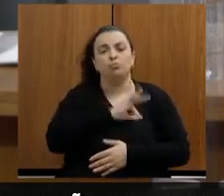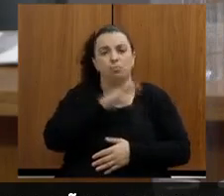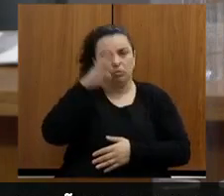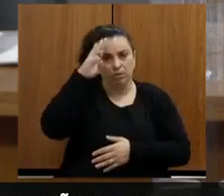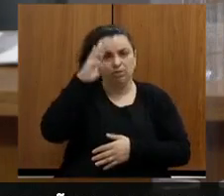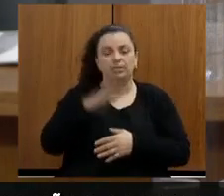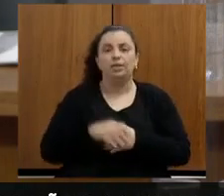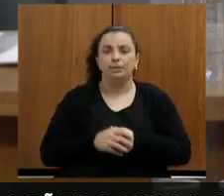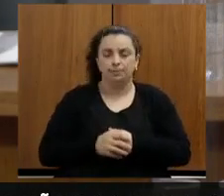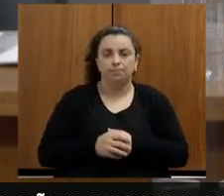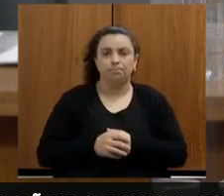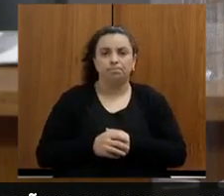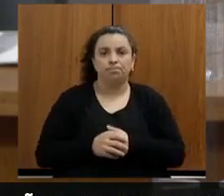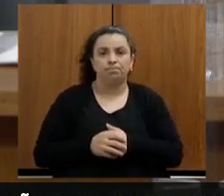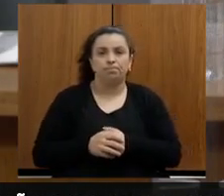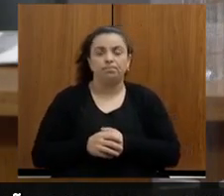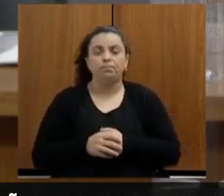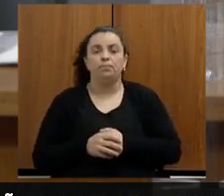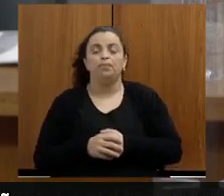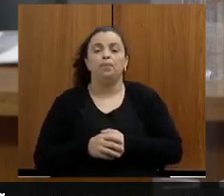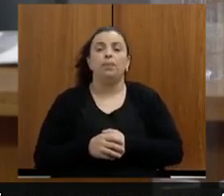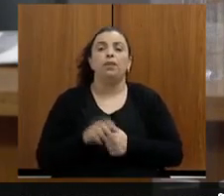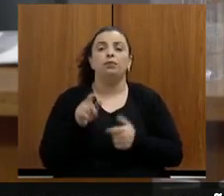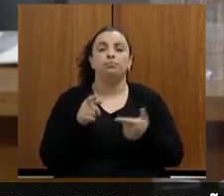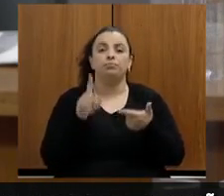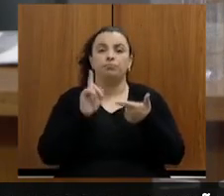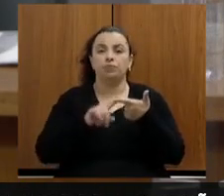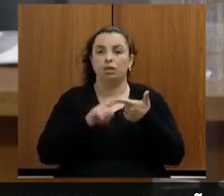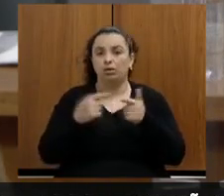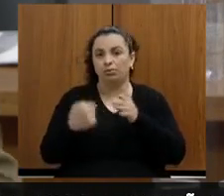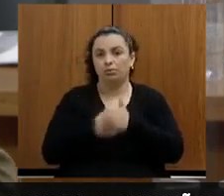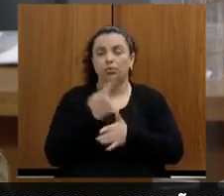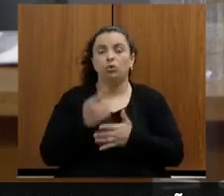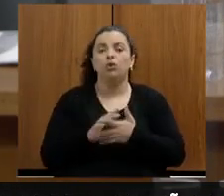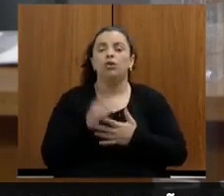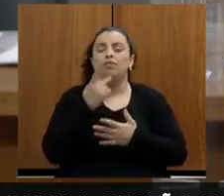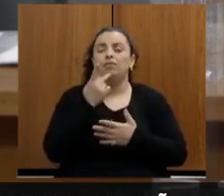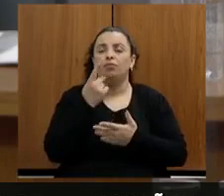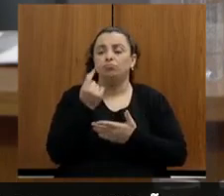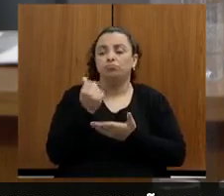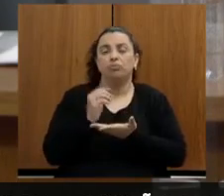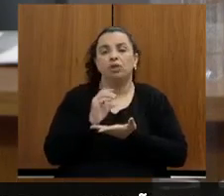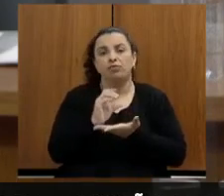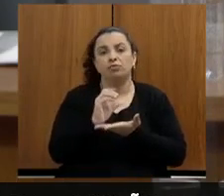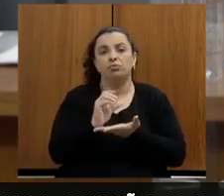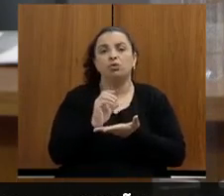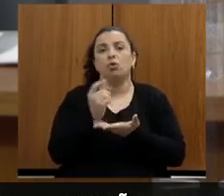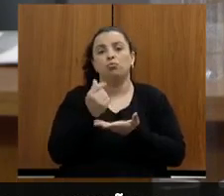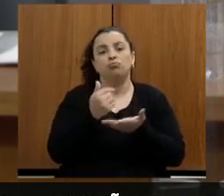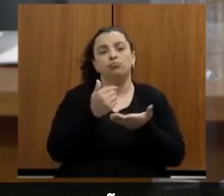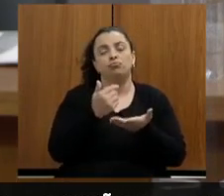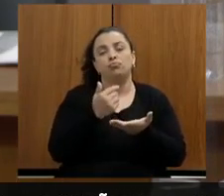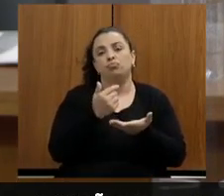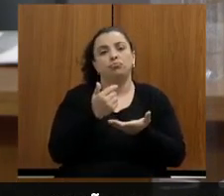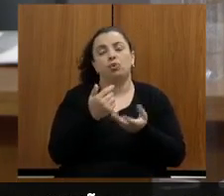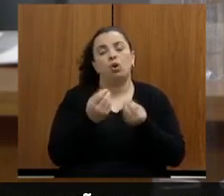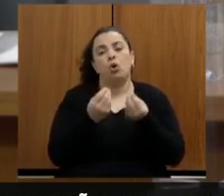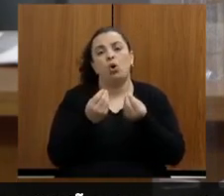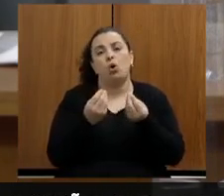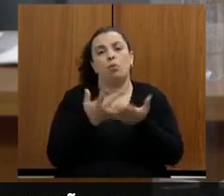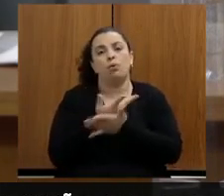pelo Deputado a segunda pergunta recursos investimentos né Nós chegamos a citar aqui